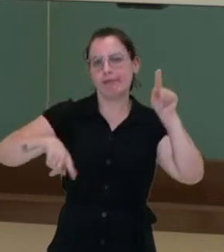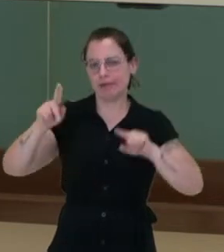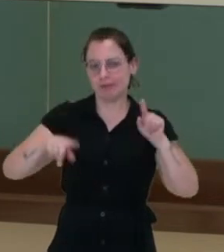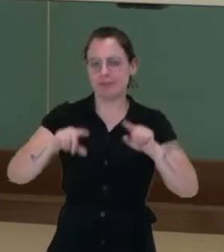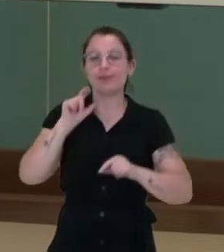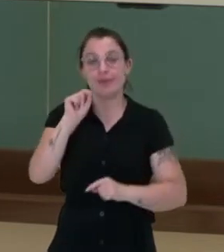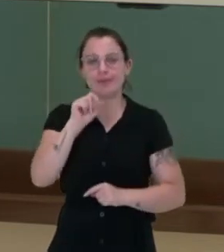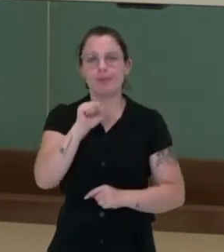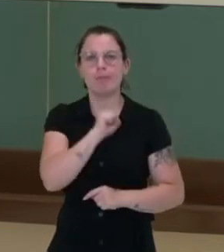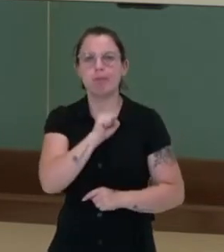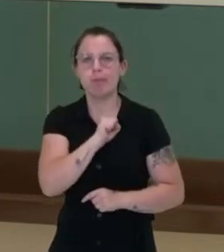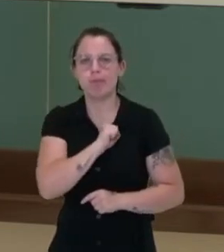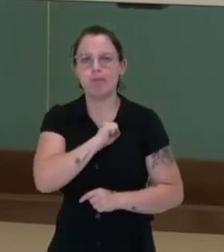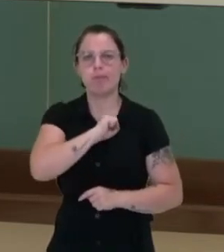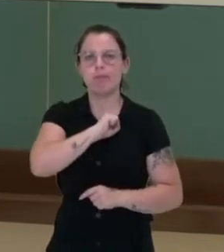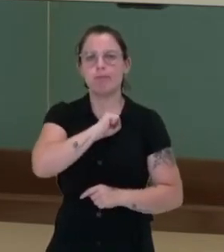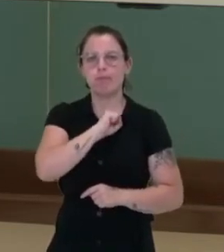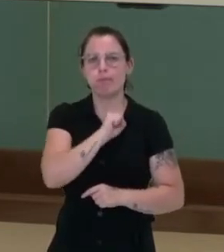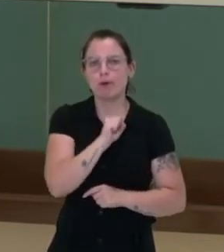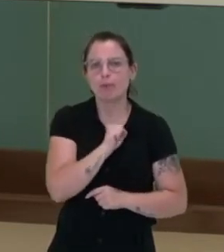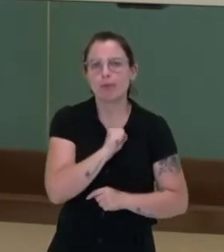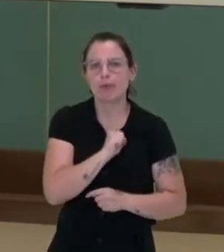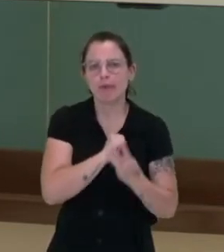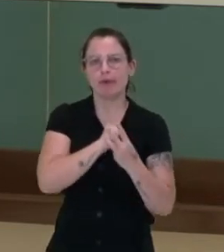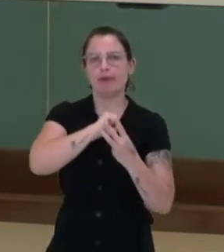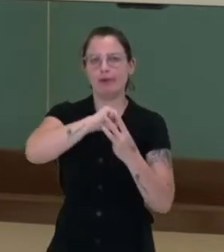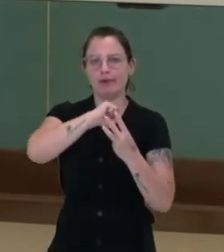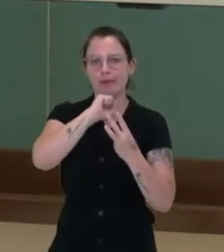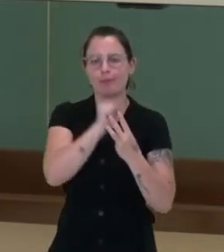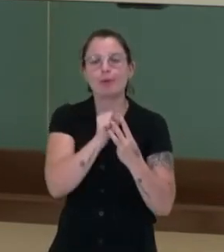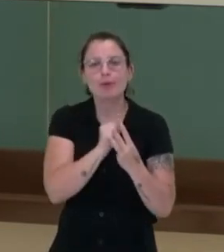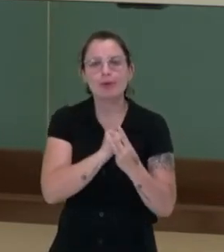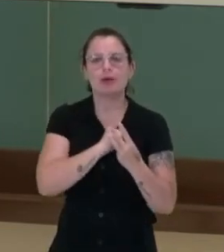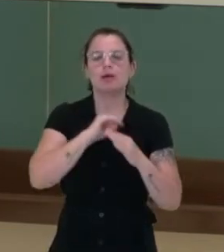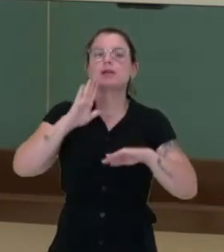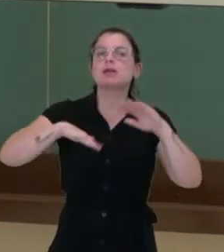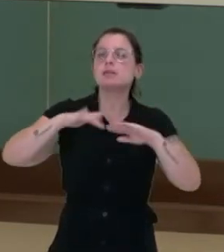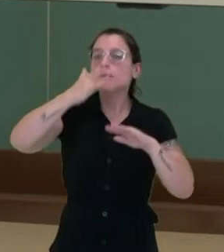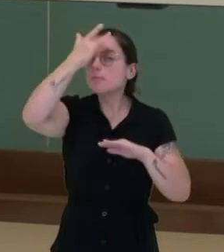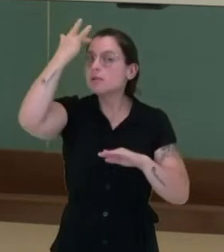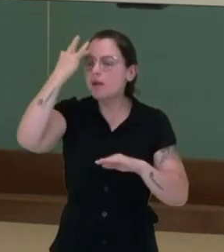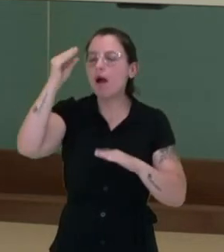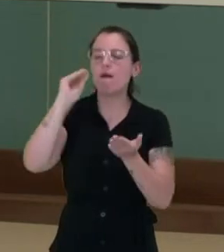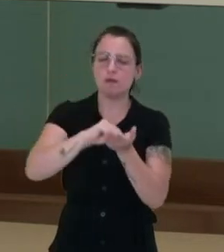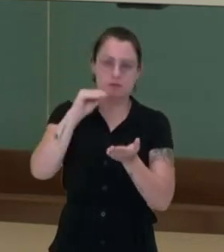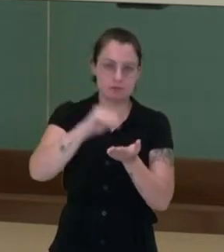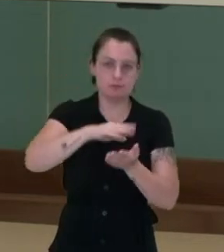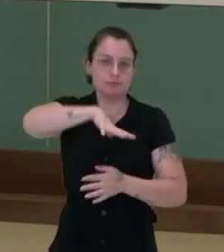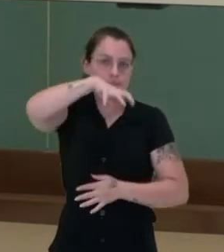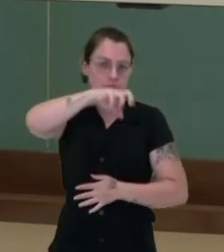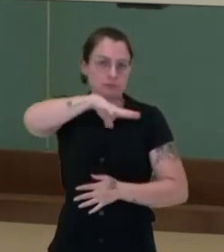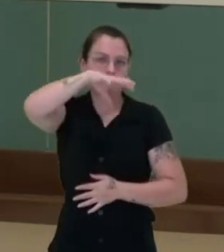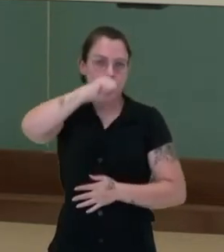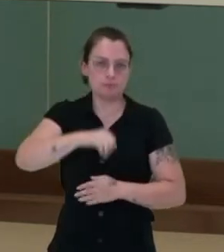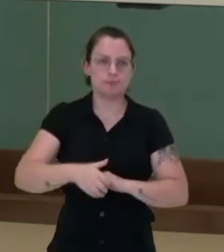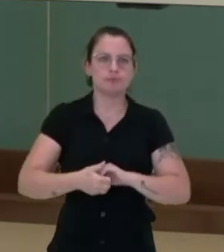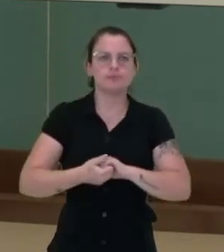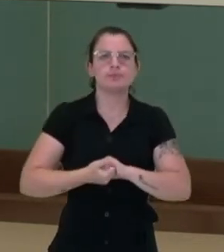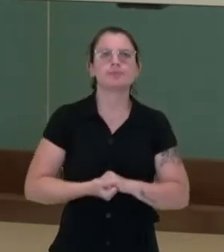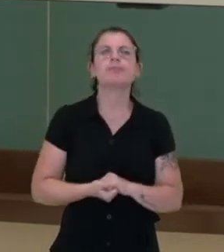pode provocar o quê? Palpitações e falta de ar na pessoa afetada. E